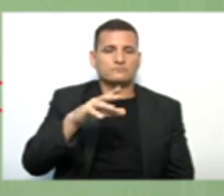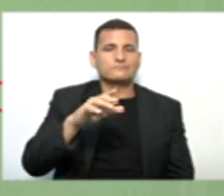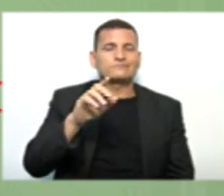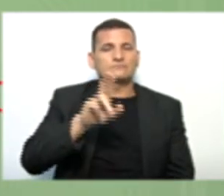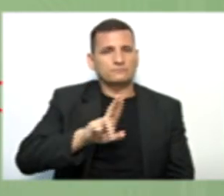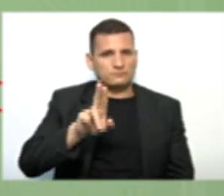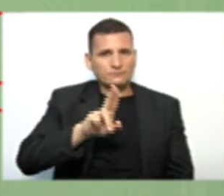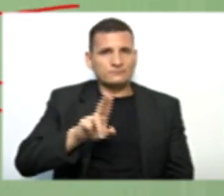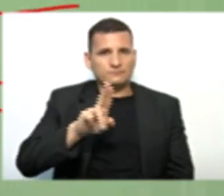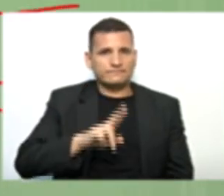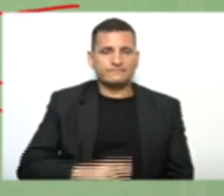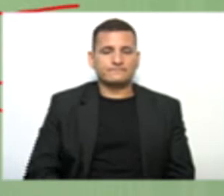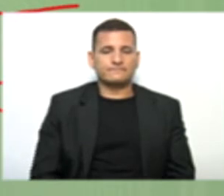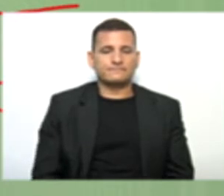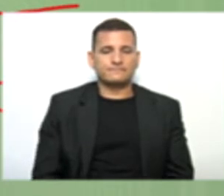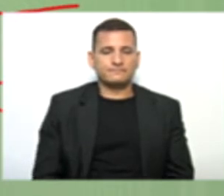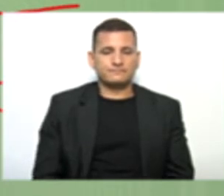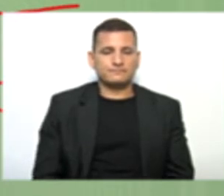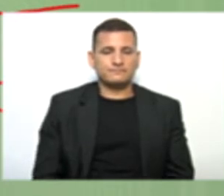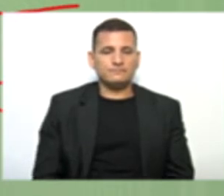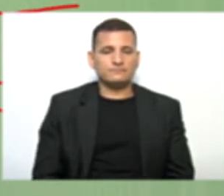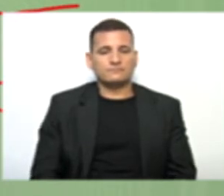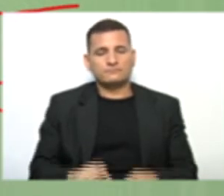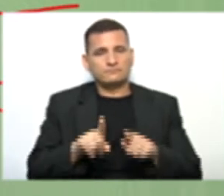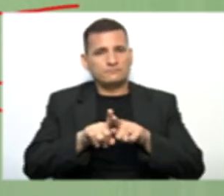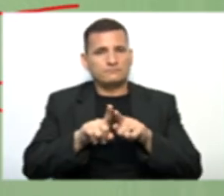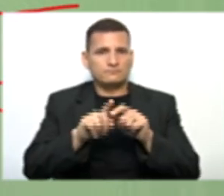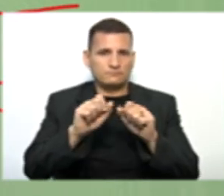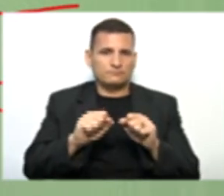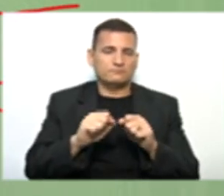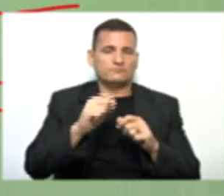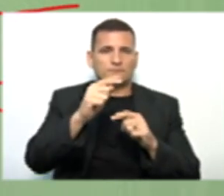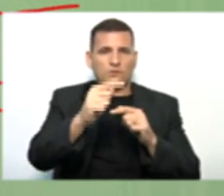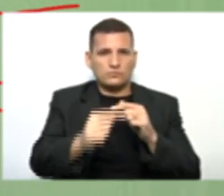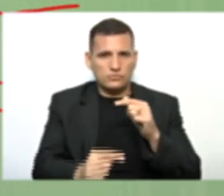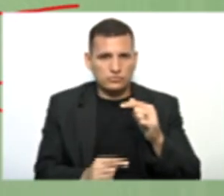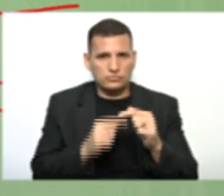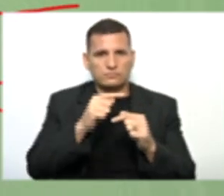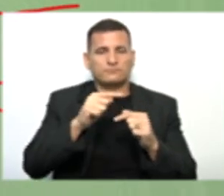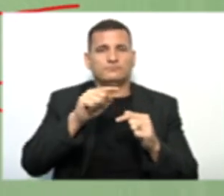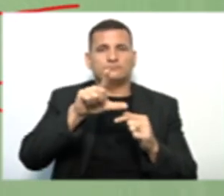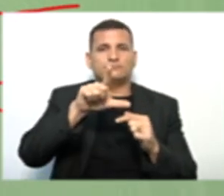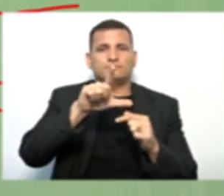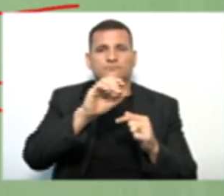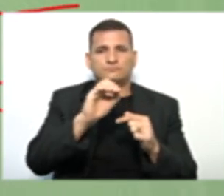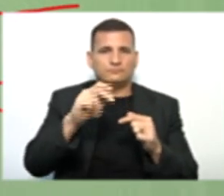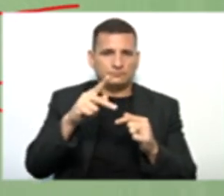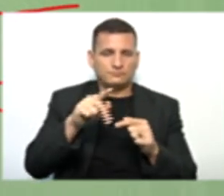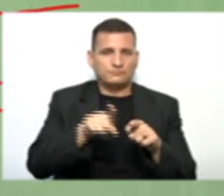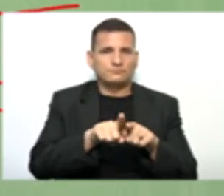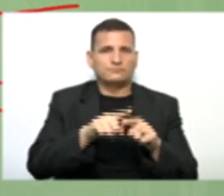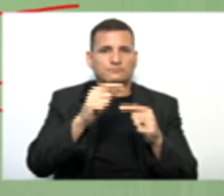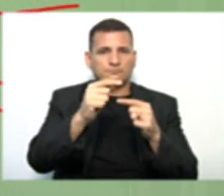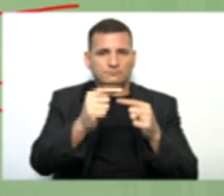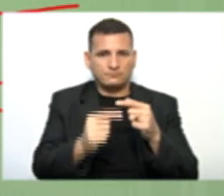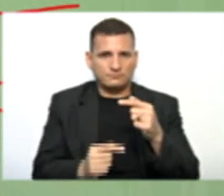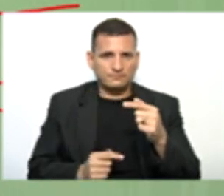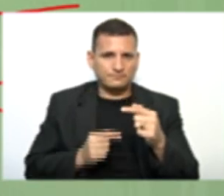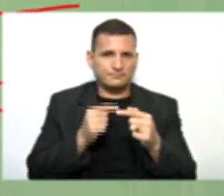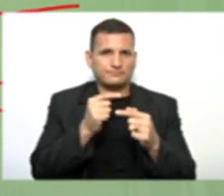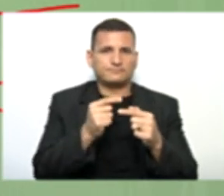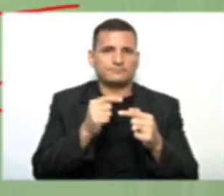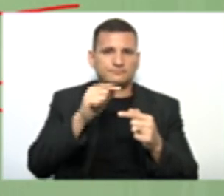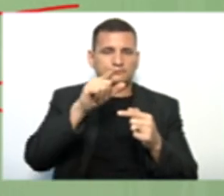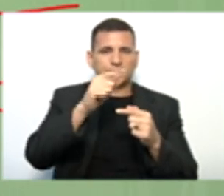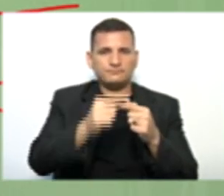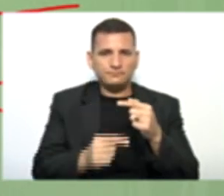gente fala de loop, tá? Que também pode funcionar como um laço, beleza? Então, não esqueçam disso. Toda vez que eu falar de loop, que vai lançar um